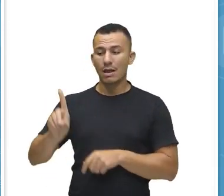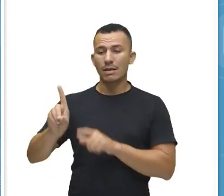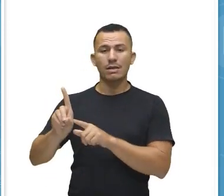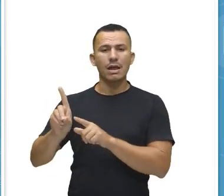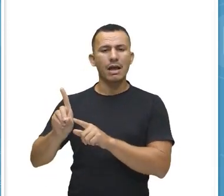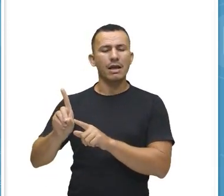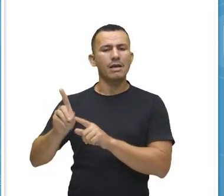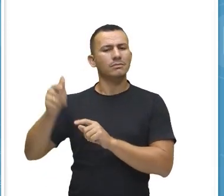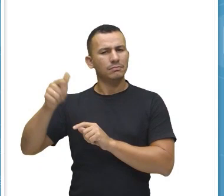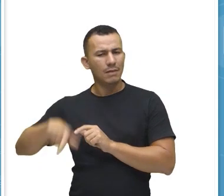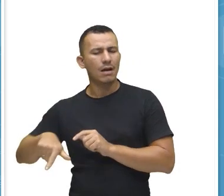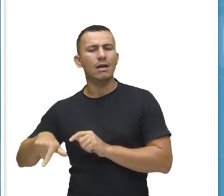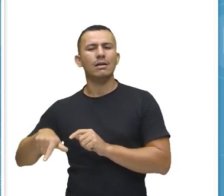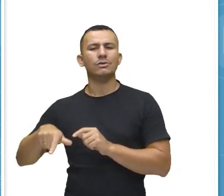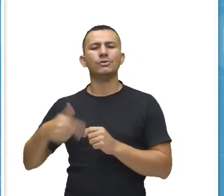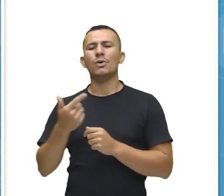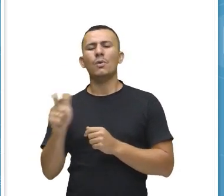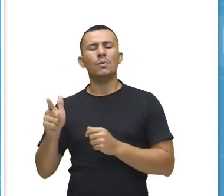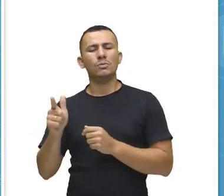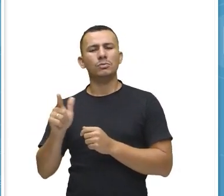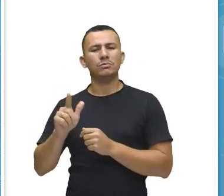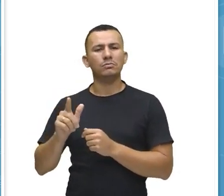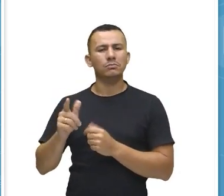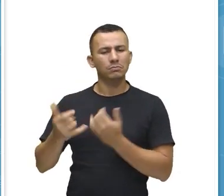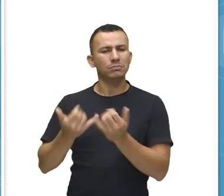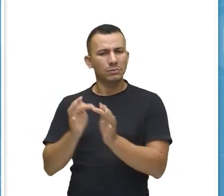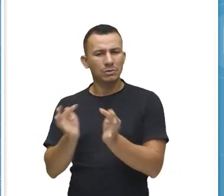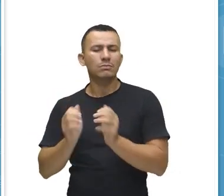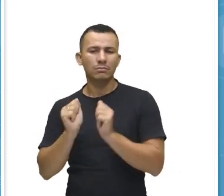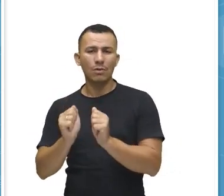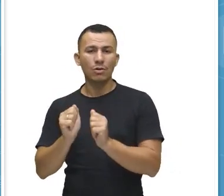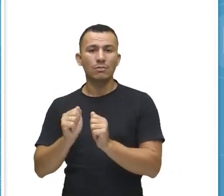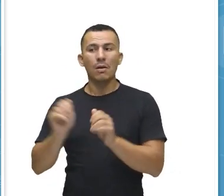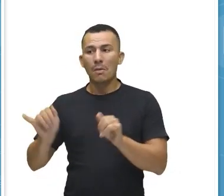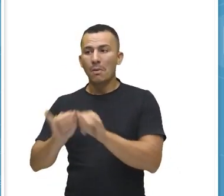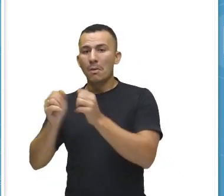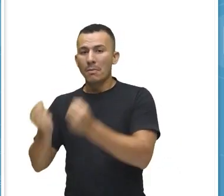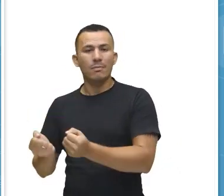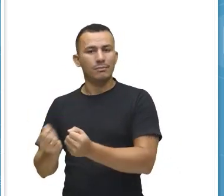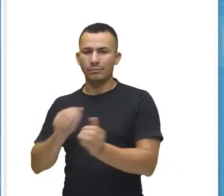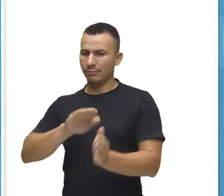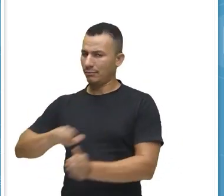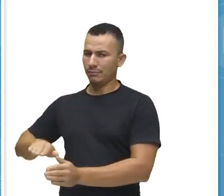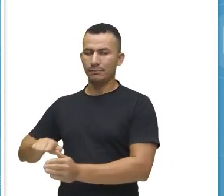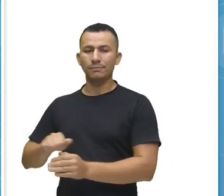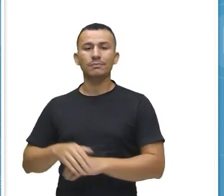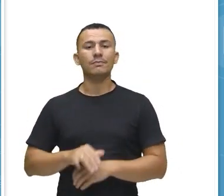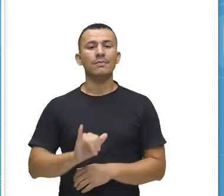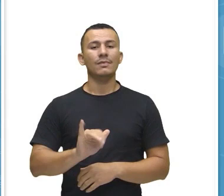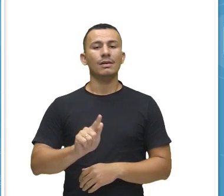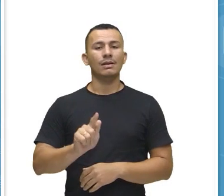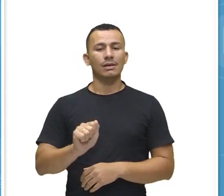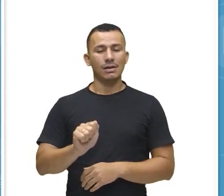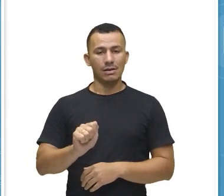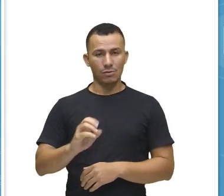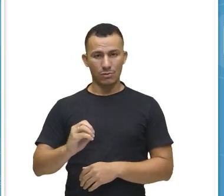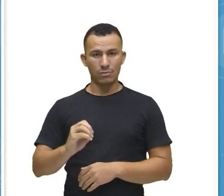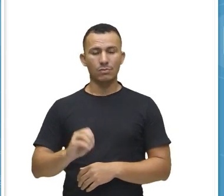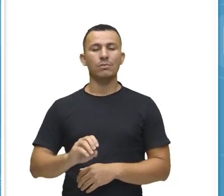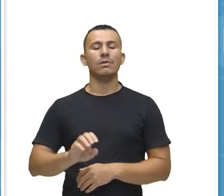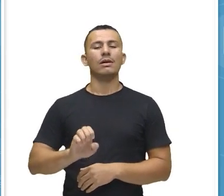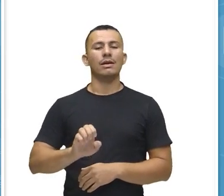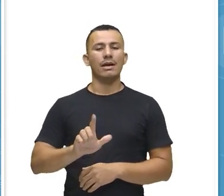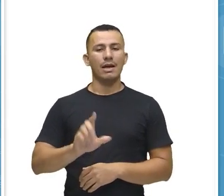demais, eu observei que outros também fizeram, né? Escola Estadual Professora Santina, letra D, é o Iago. Olha, o Elon, D de